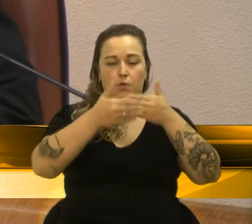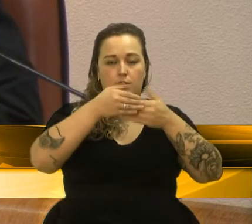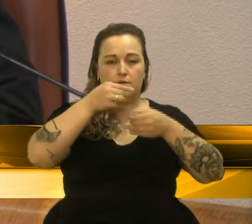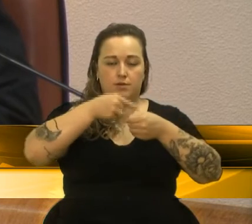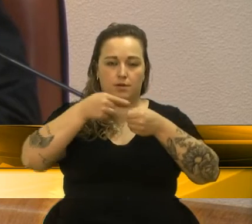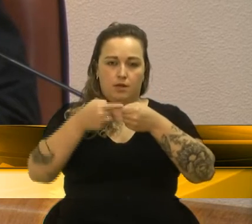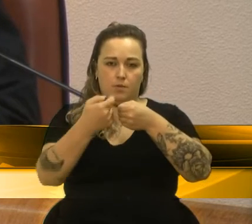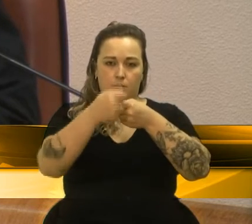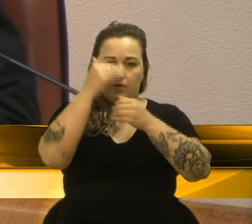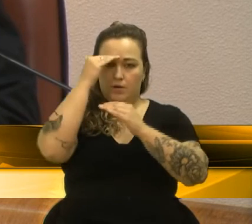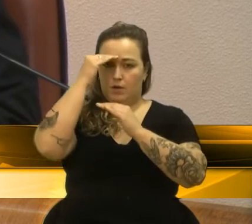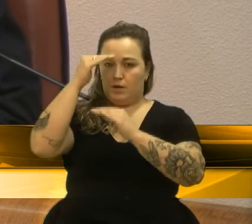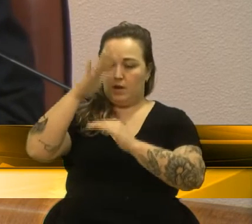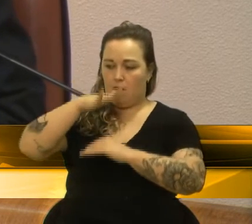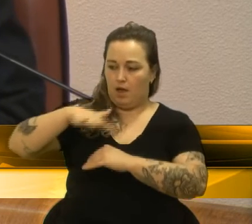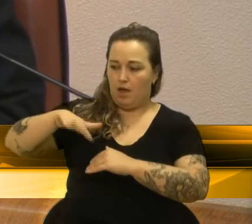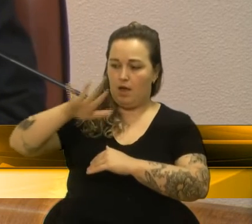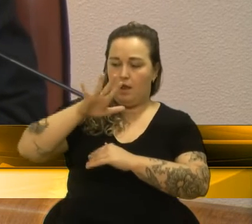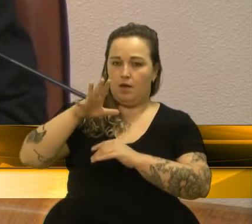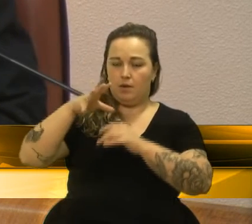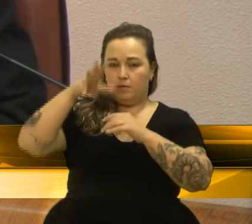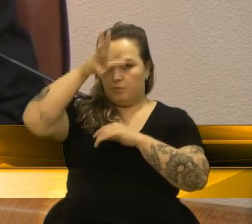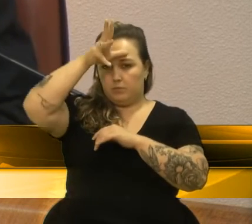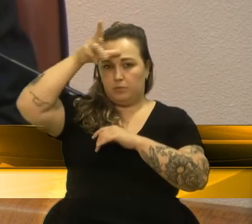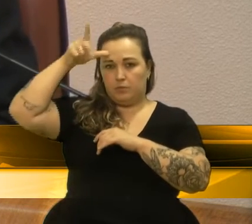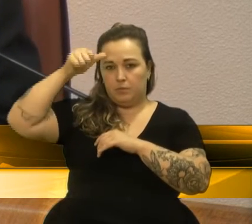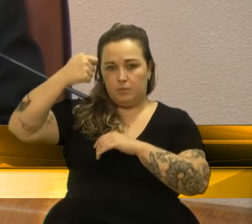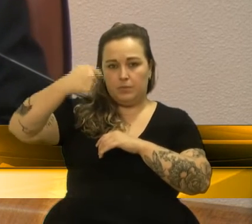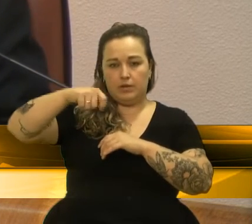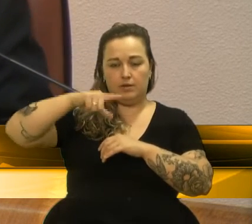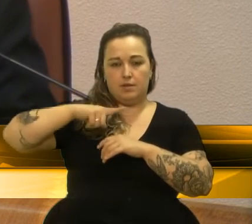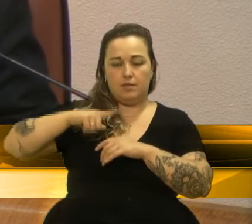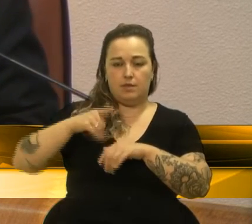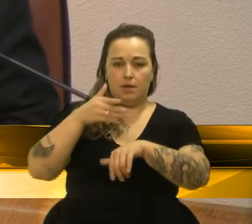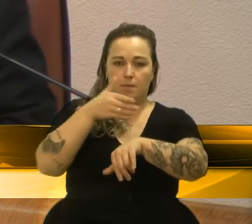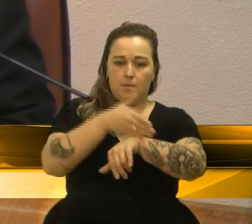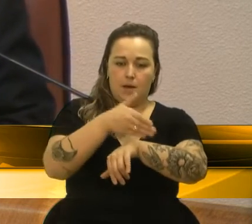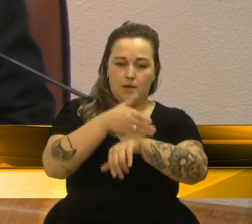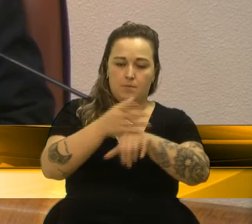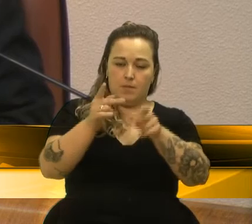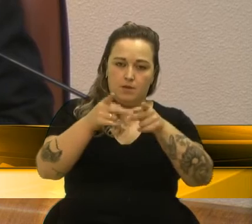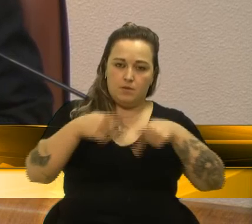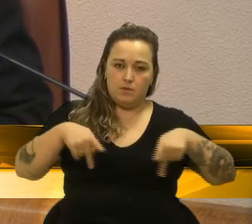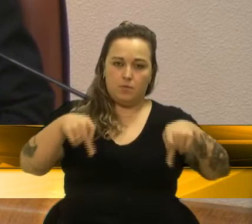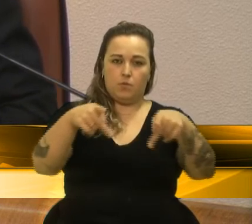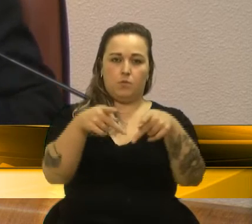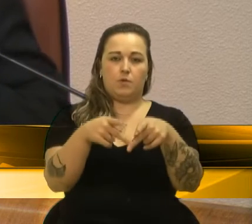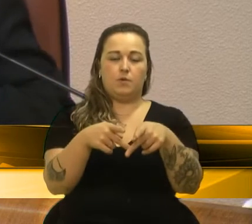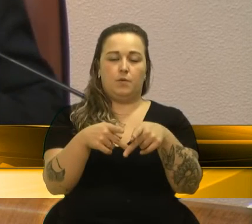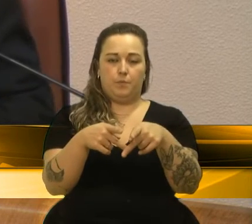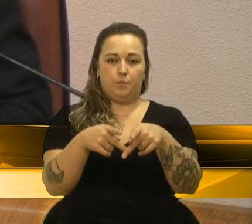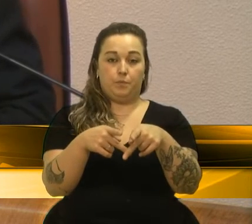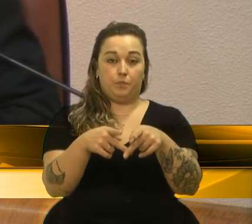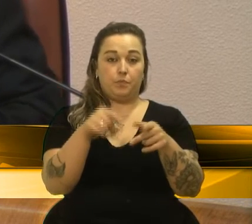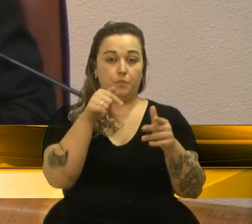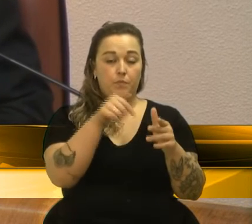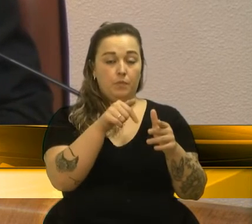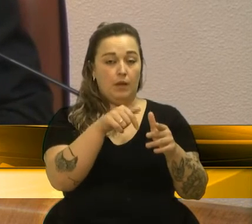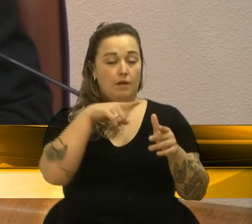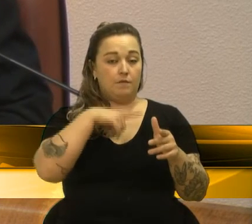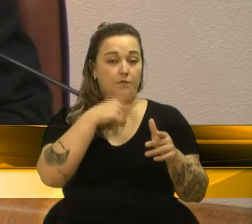impõe que a gestão municipal deverá contar com a participação da população. Segundo ele,